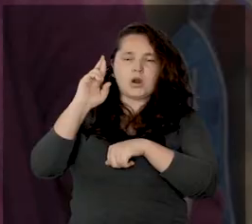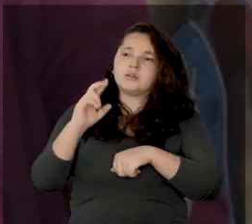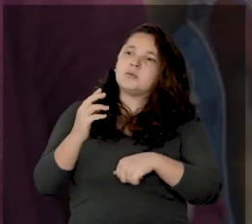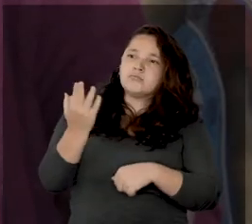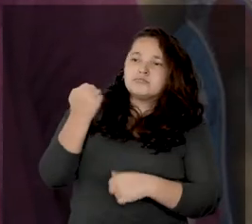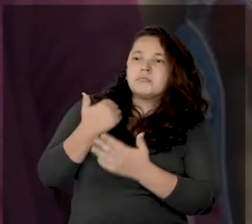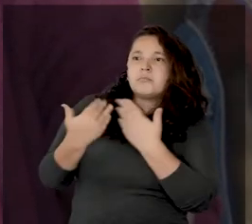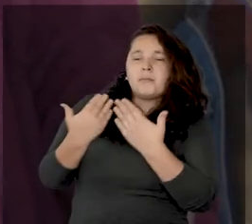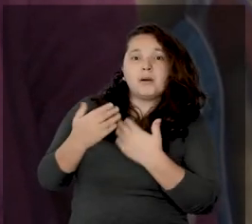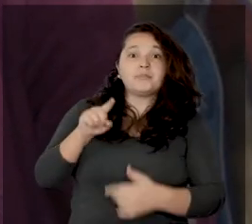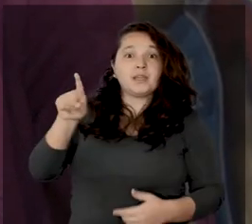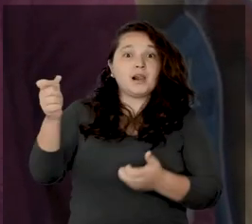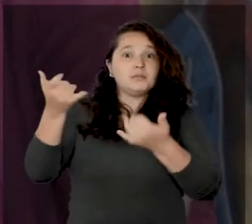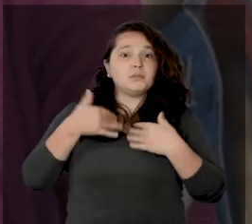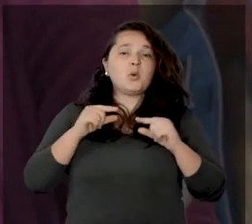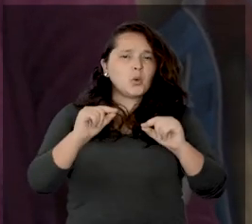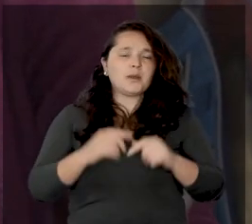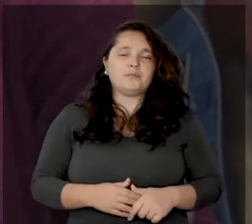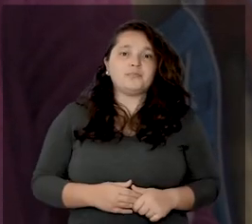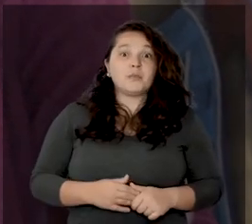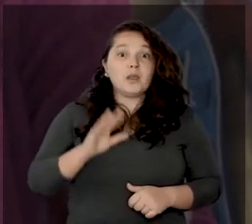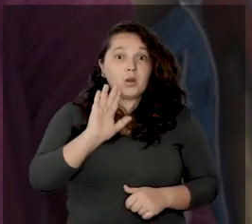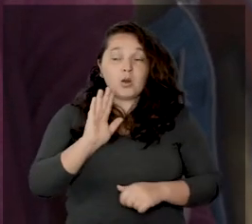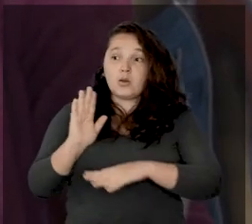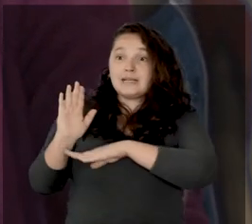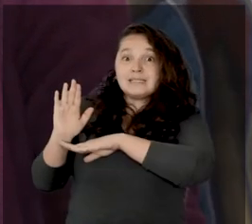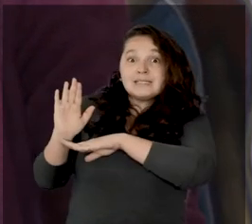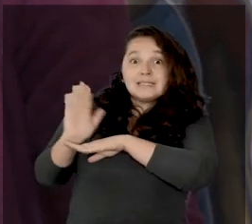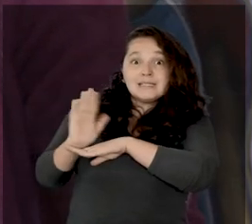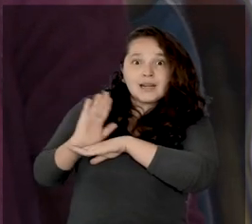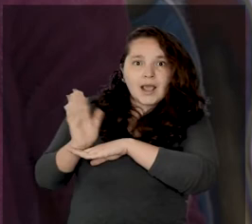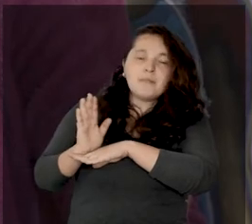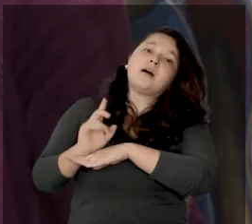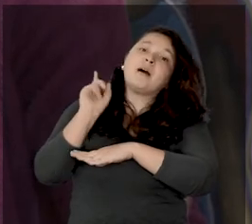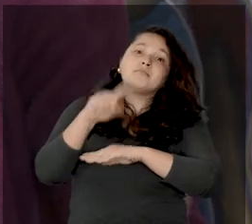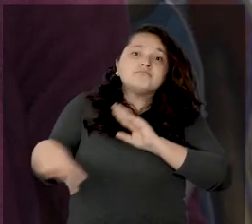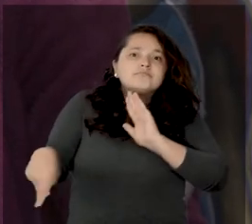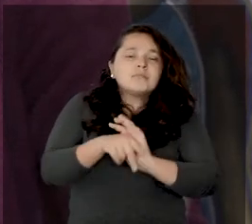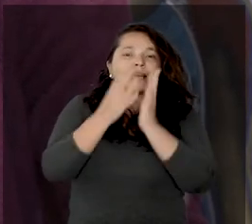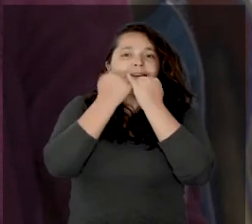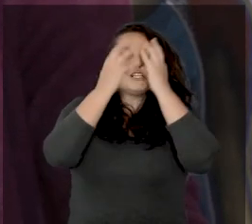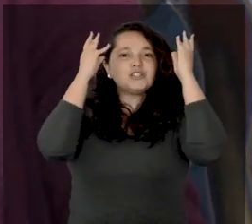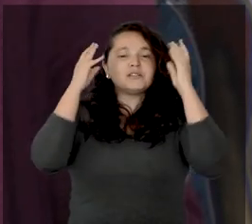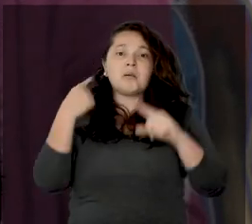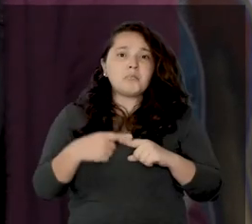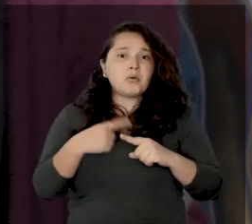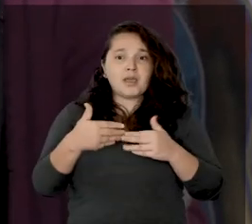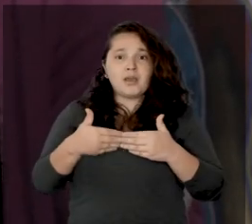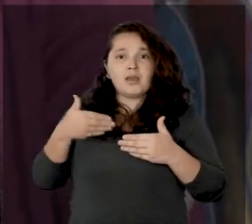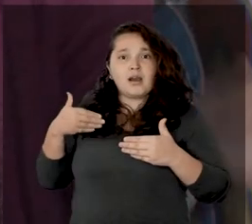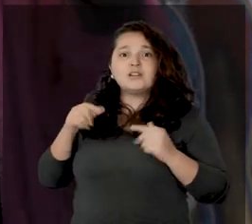cinema, a gente é muito próprio indígena, porque a gente já faz artesanato, e cinema é muito